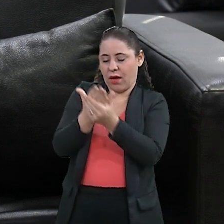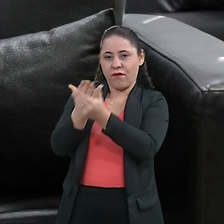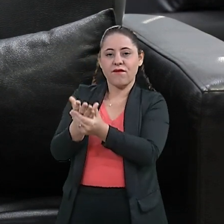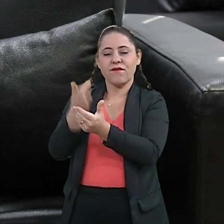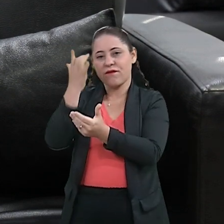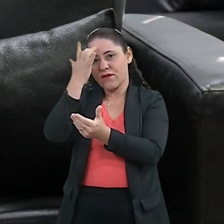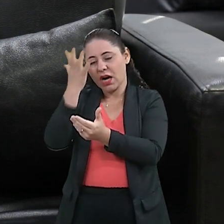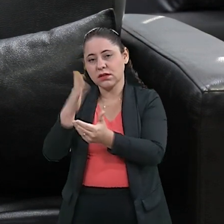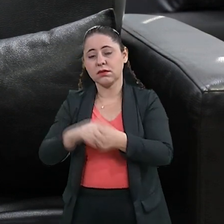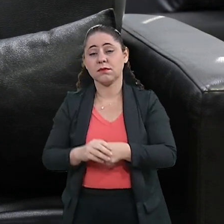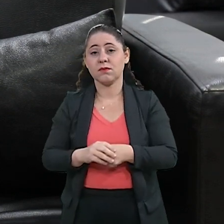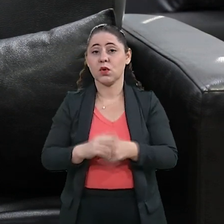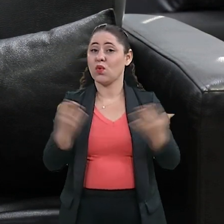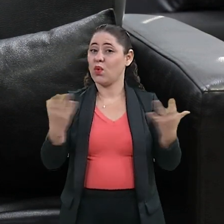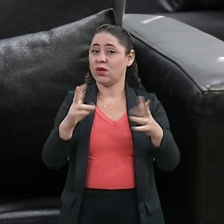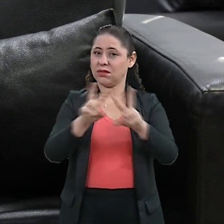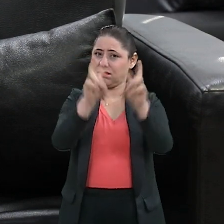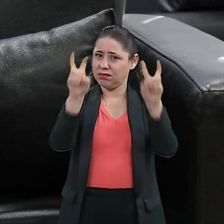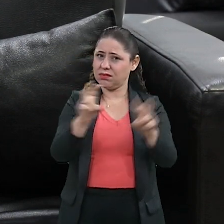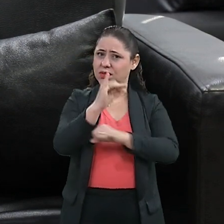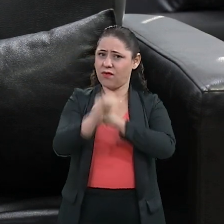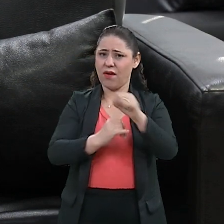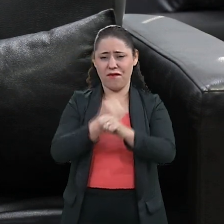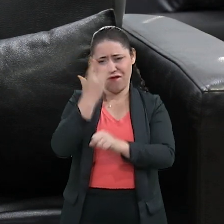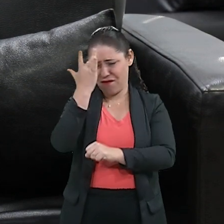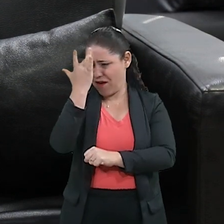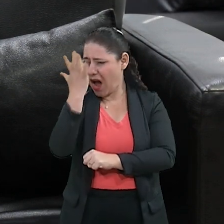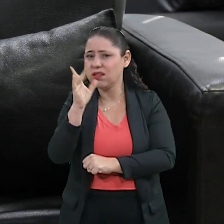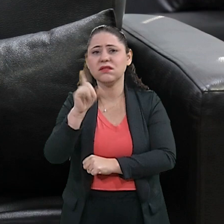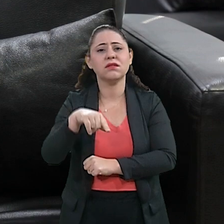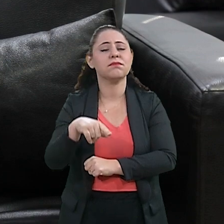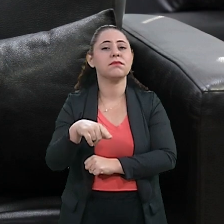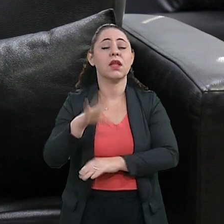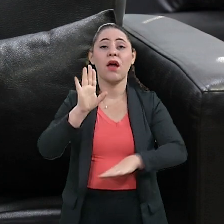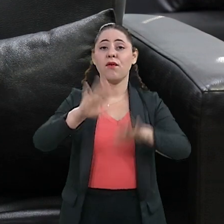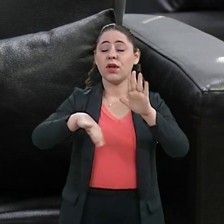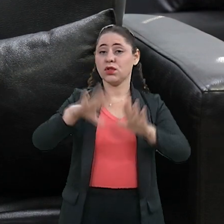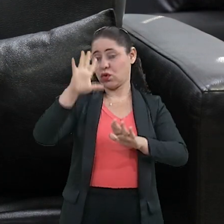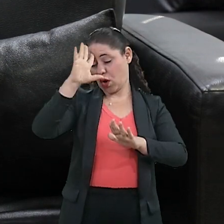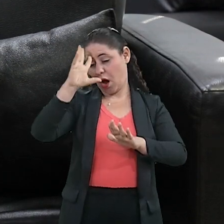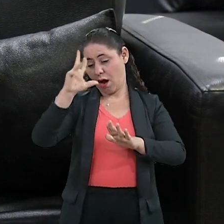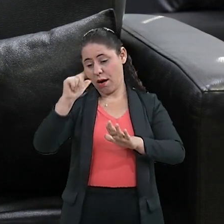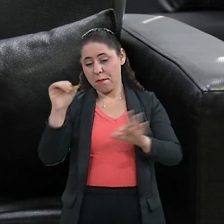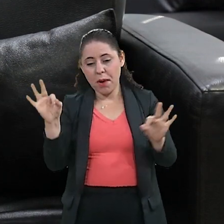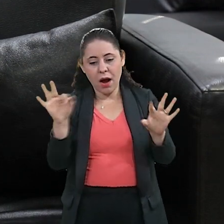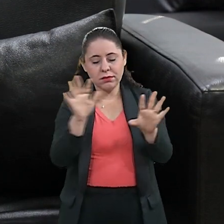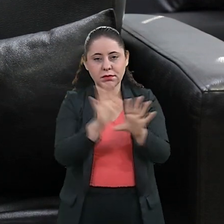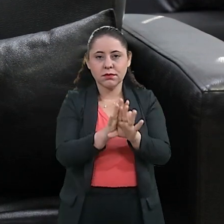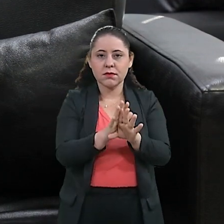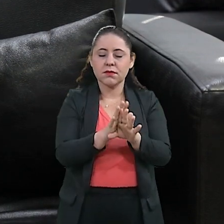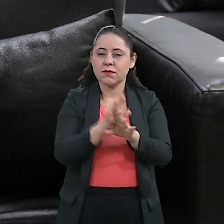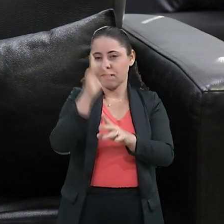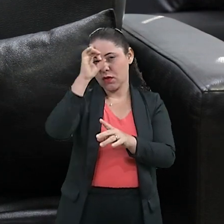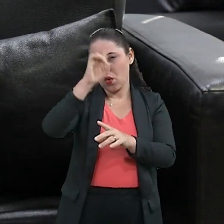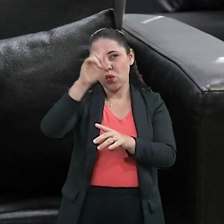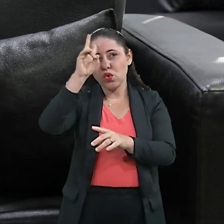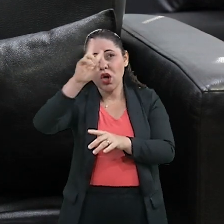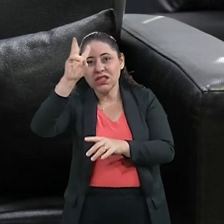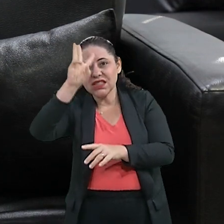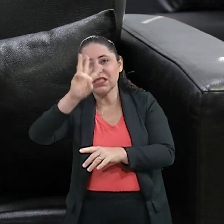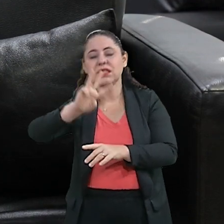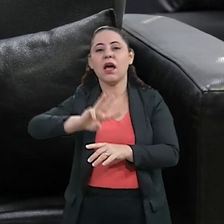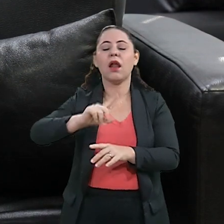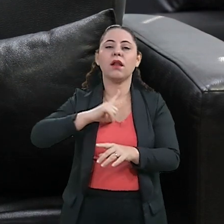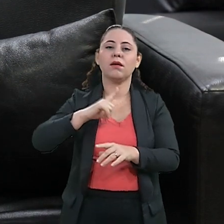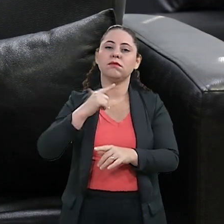com facilidade. Na era digital é tudo muito fácil. Então, às vezes, dá para concluir essa busca em pouquíssimos